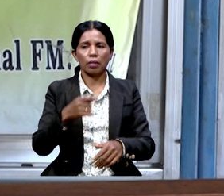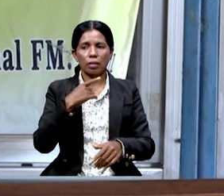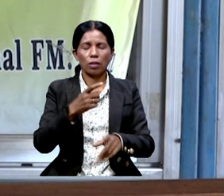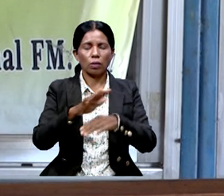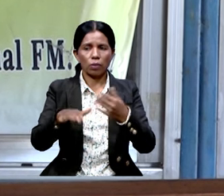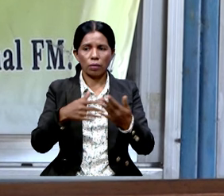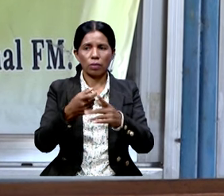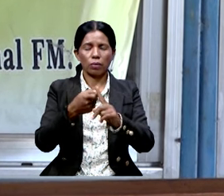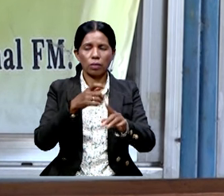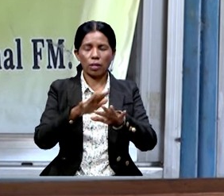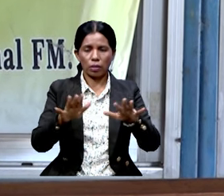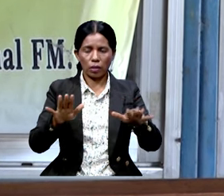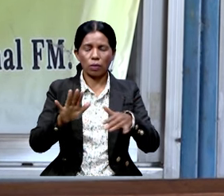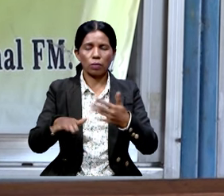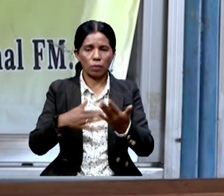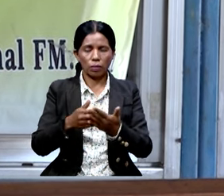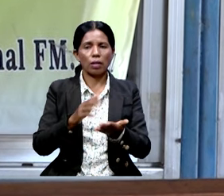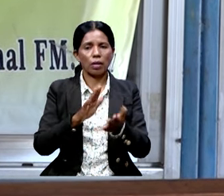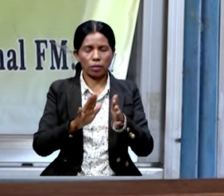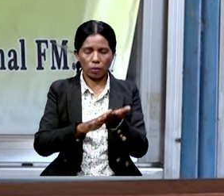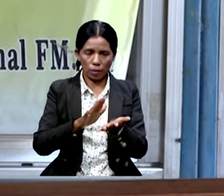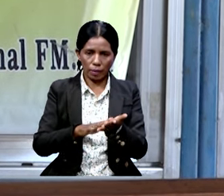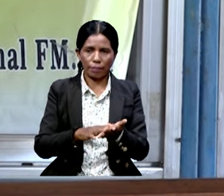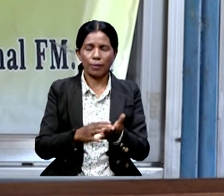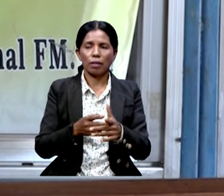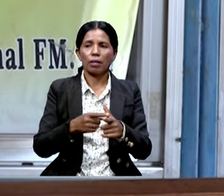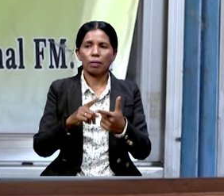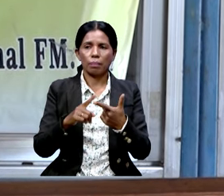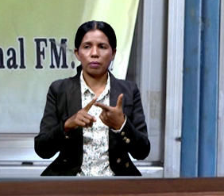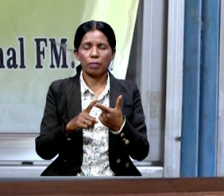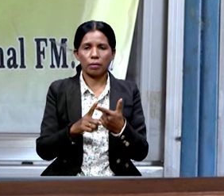sira escola, ida. Sira, sira,